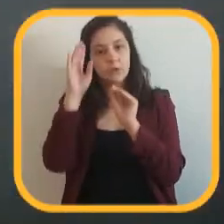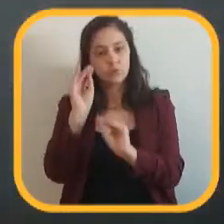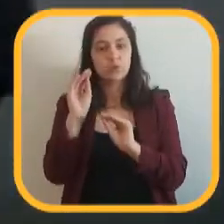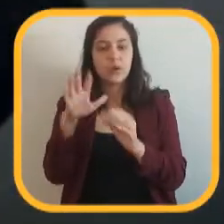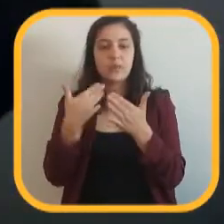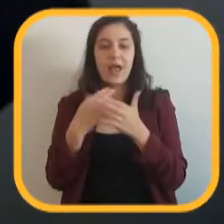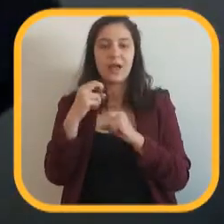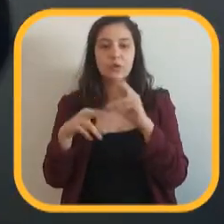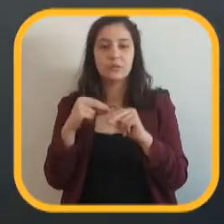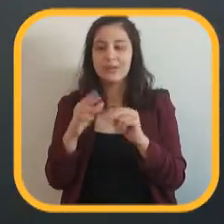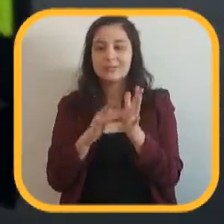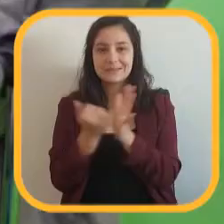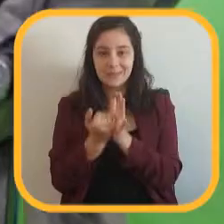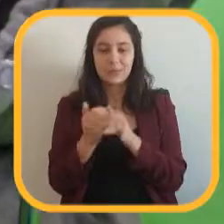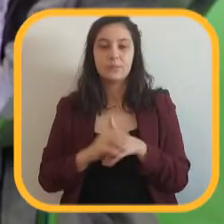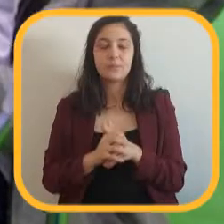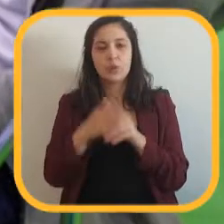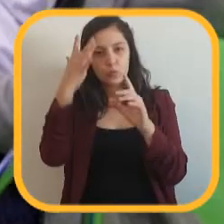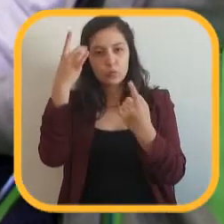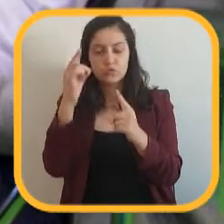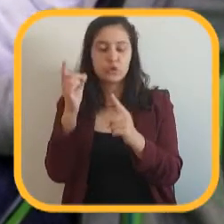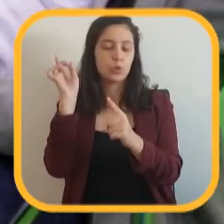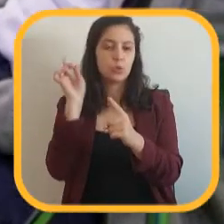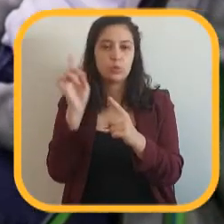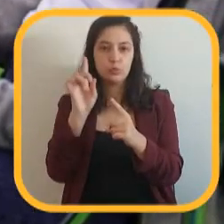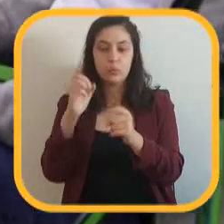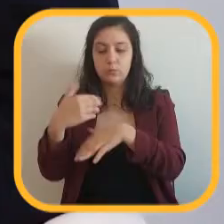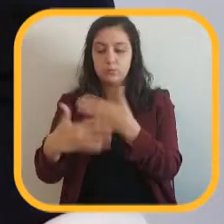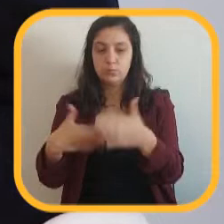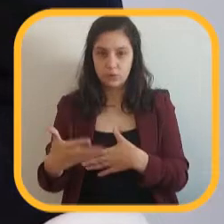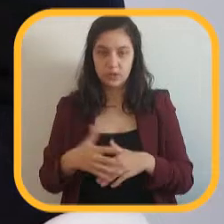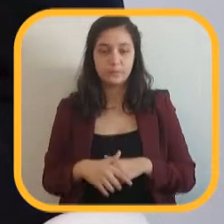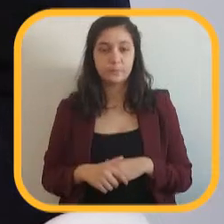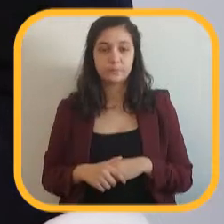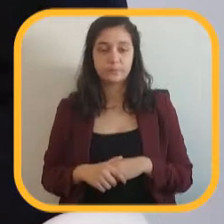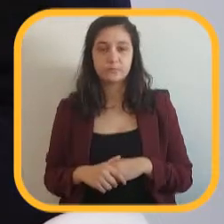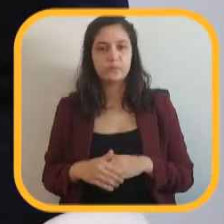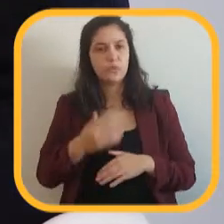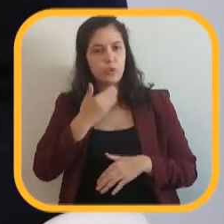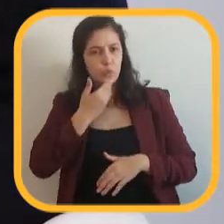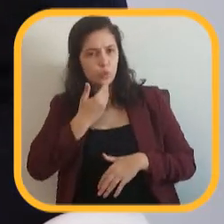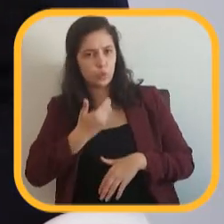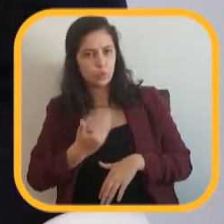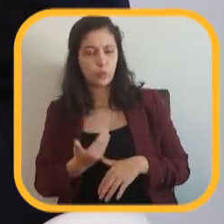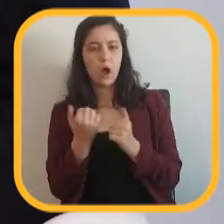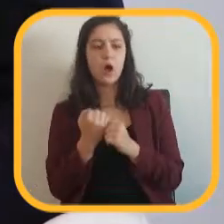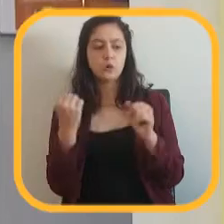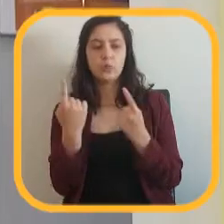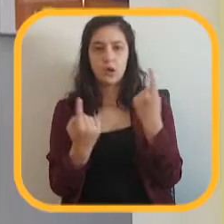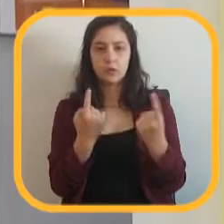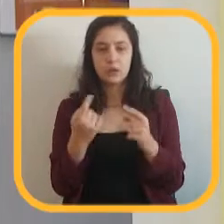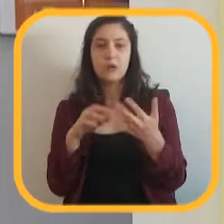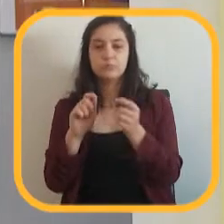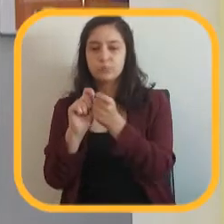mantém o ensino atualizado. Os professores são peças fundamentais para este processo. Dotados de certa autonomia, muitas